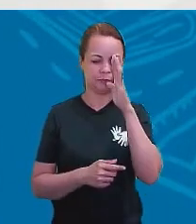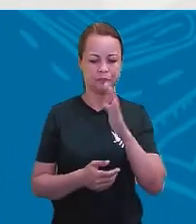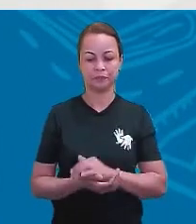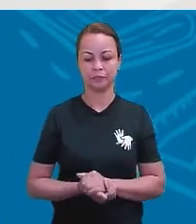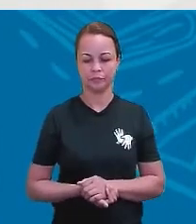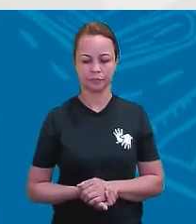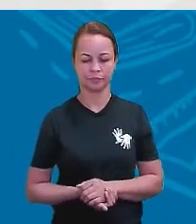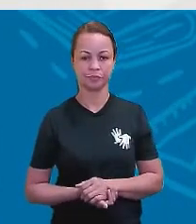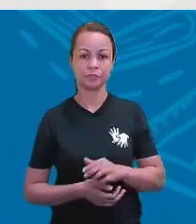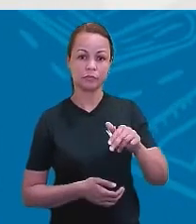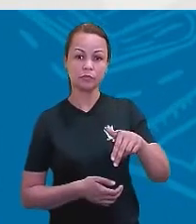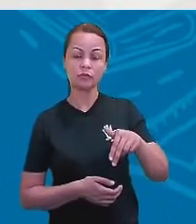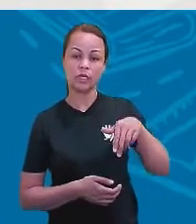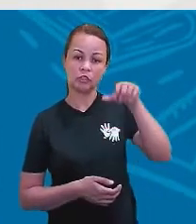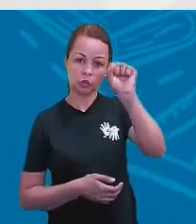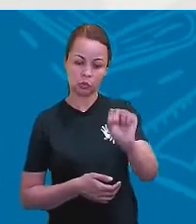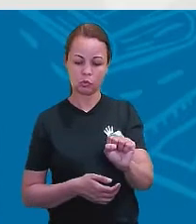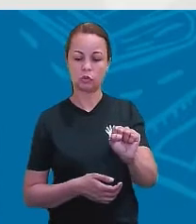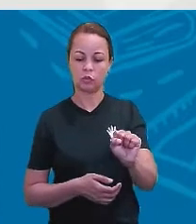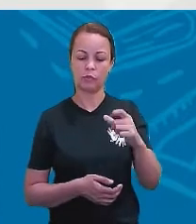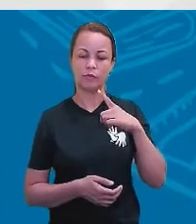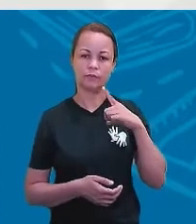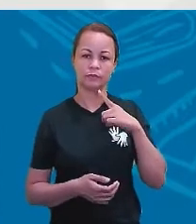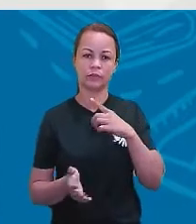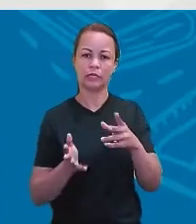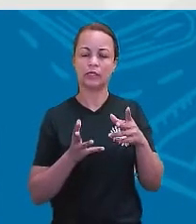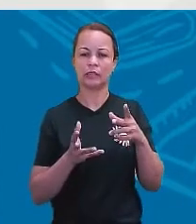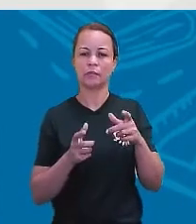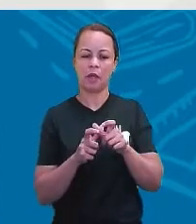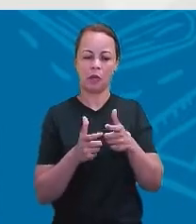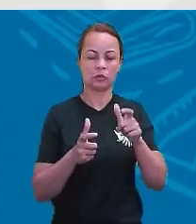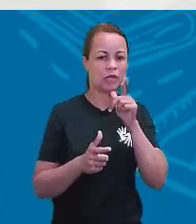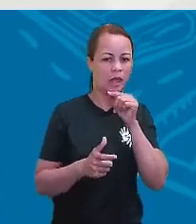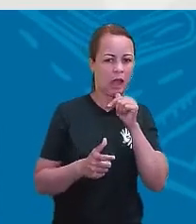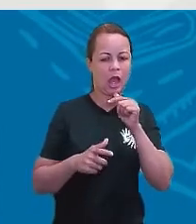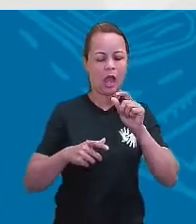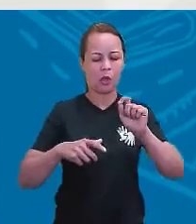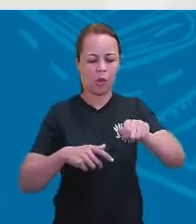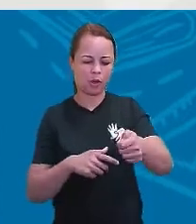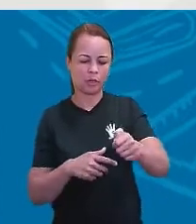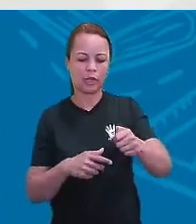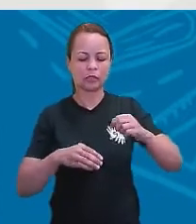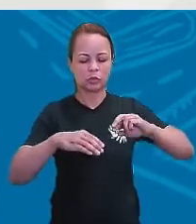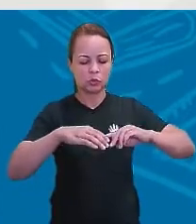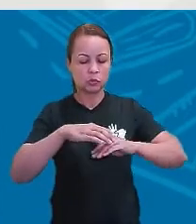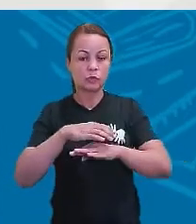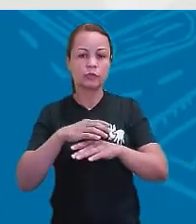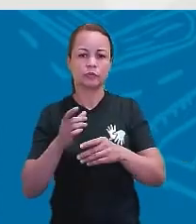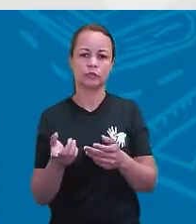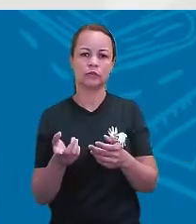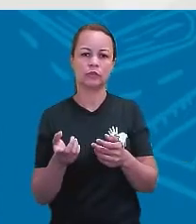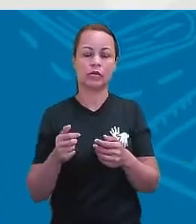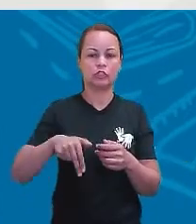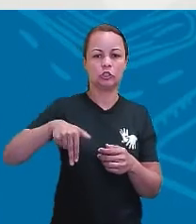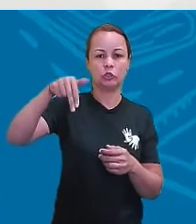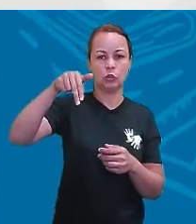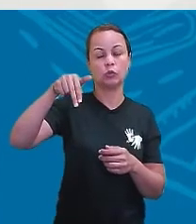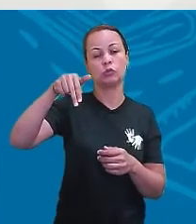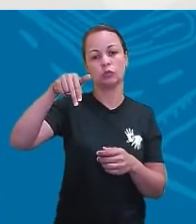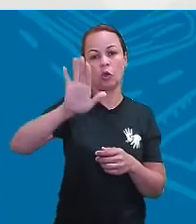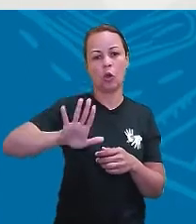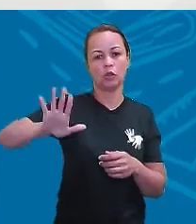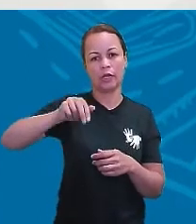do Brasil, eles têm uma porcentagem maior de atendimento, né, por água encanada e por rede de esgoto, ao passo que na região Nordeste e